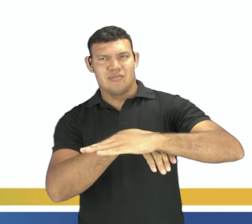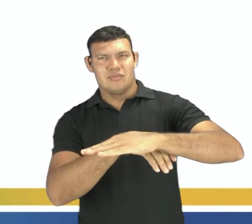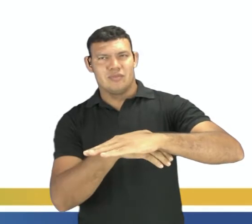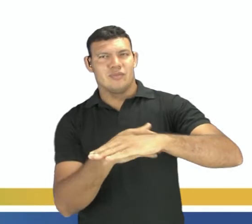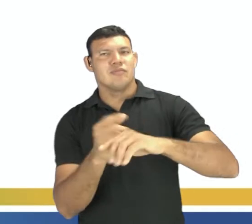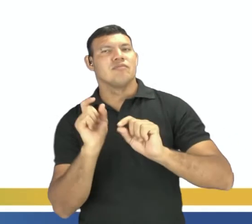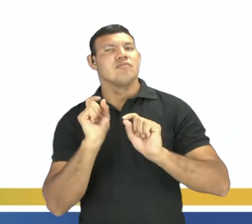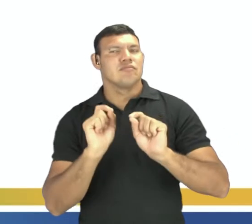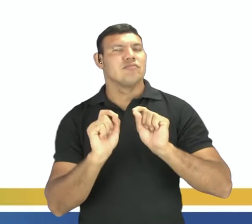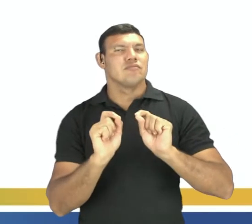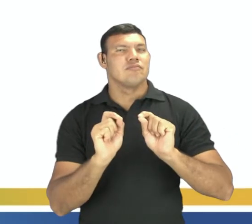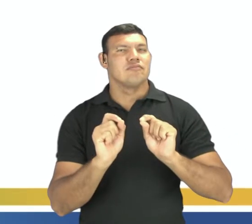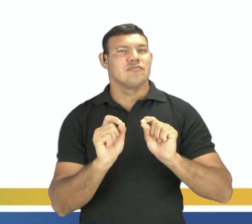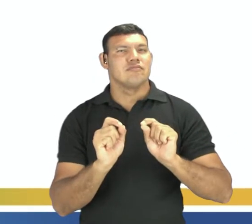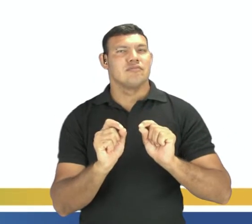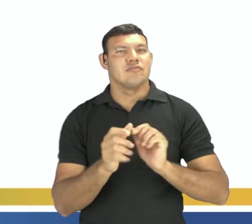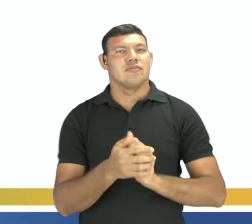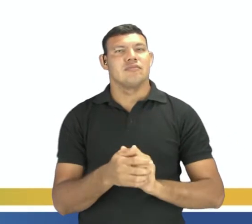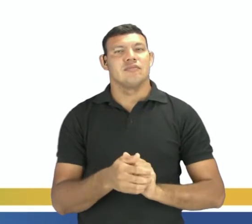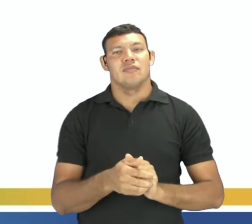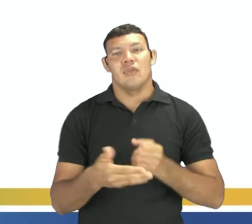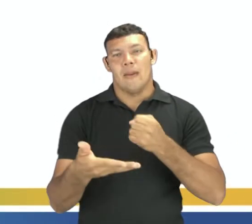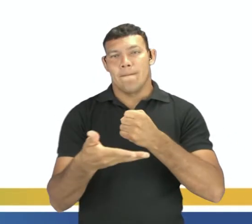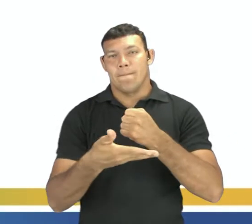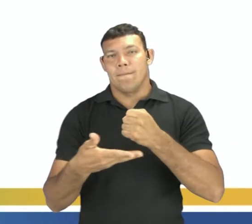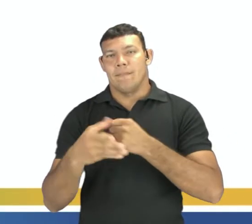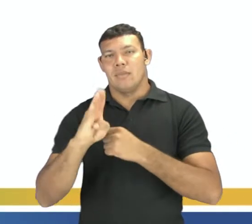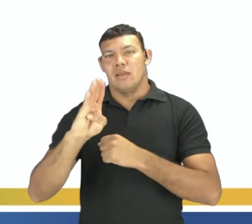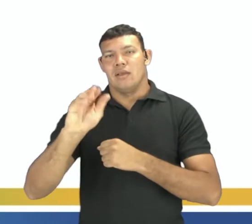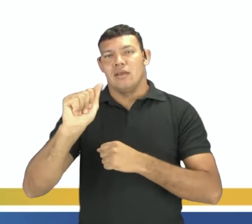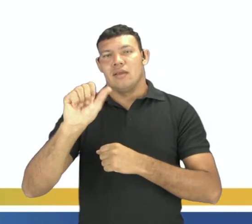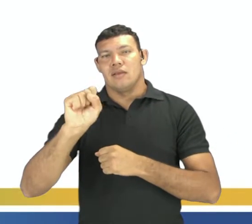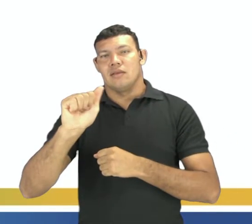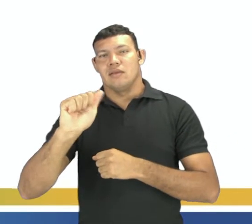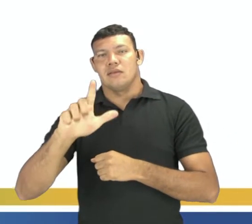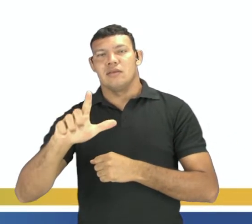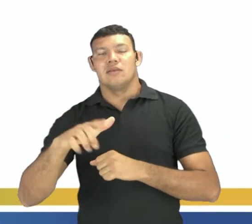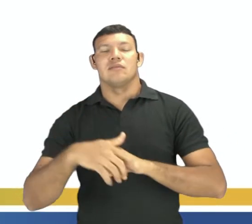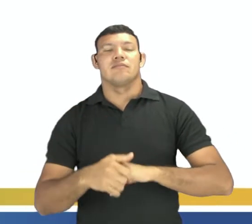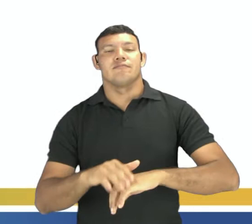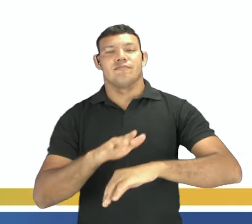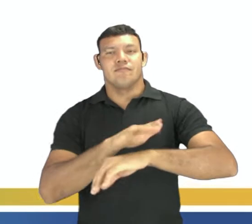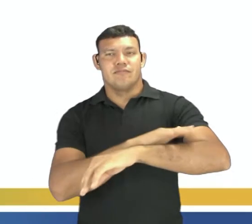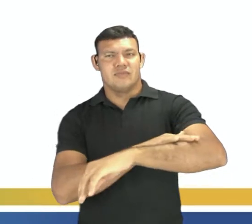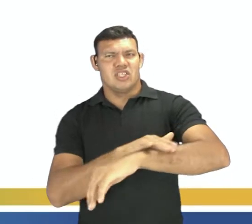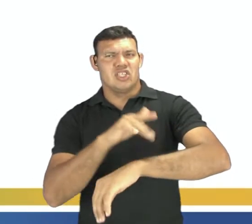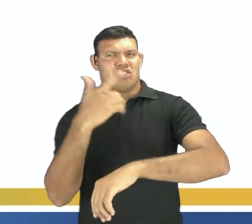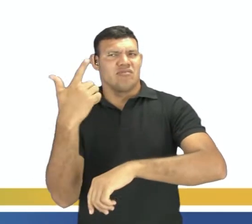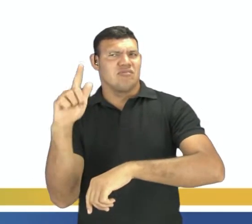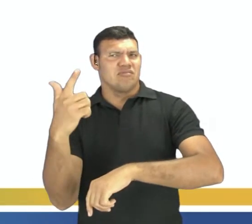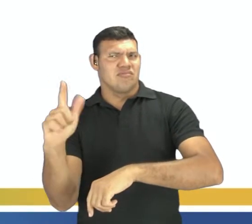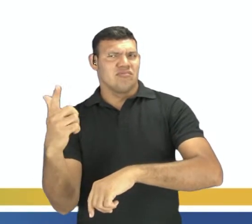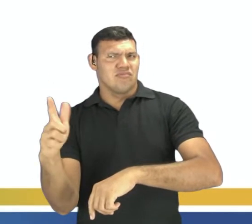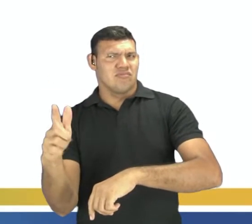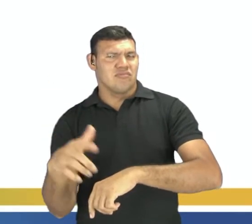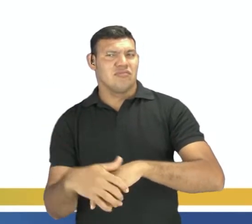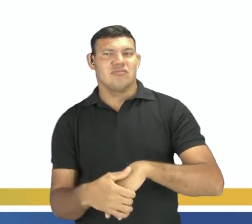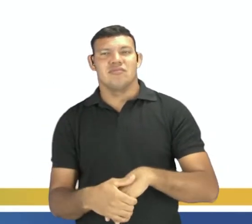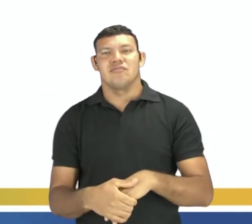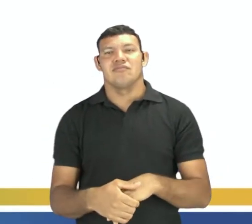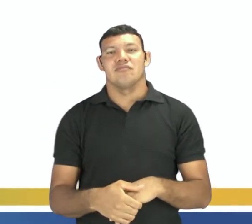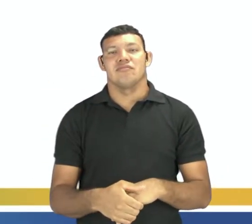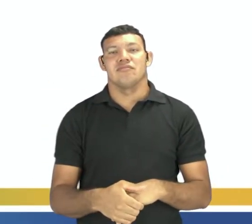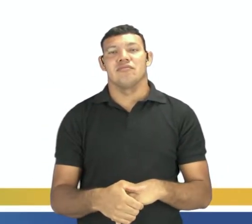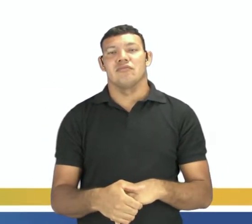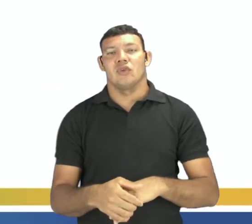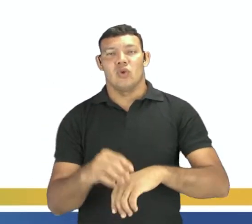subjacente, denominado região basal. O tecido epitelial é avascular, logo se nutre